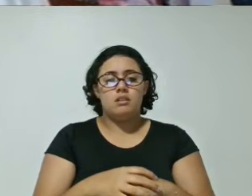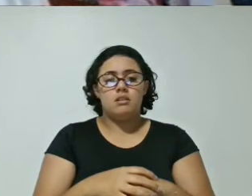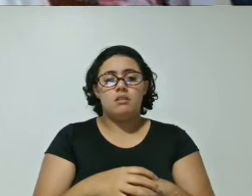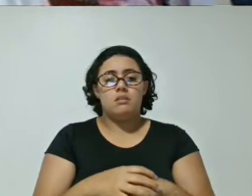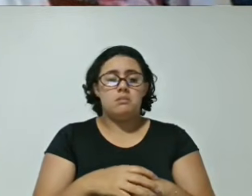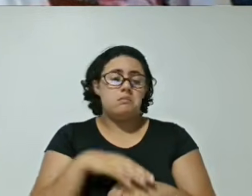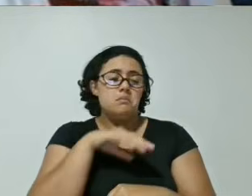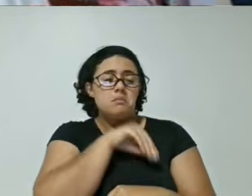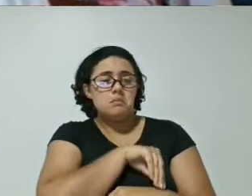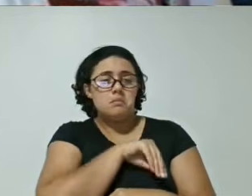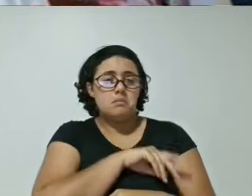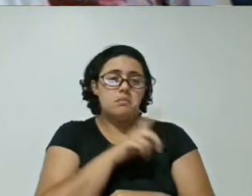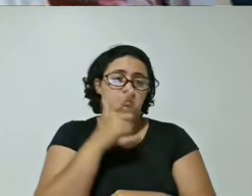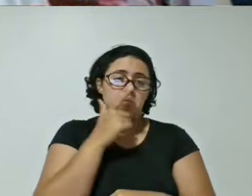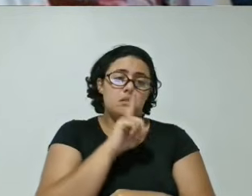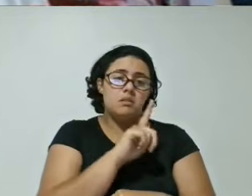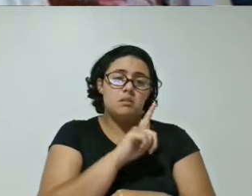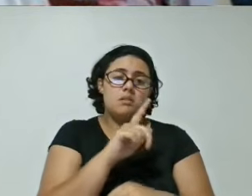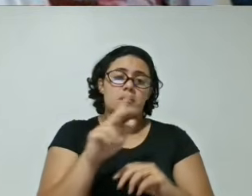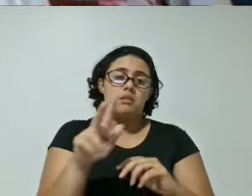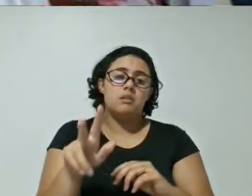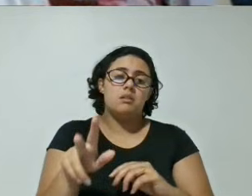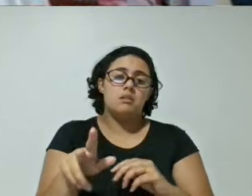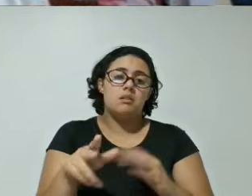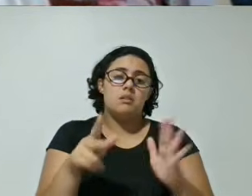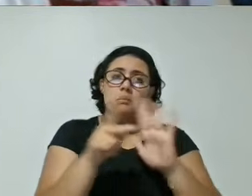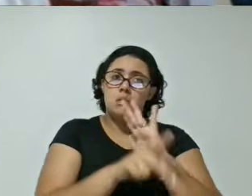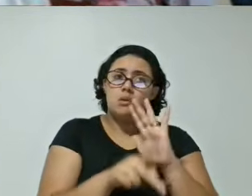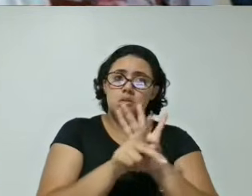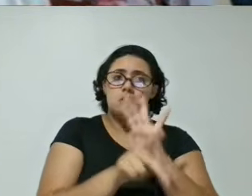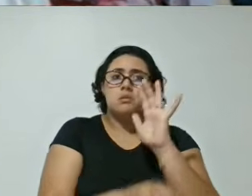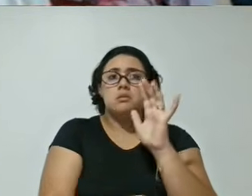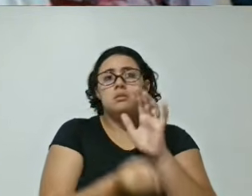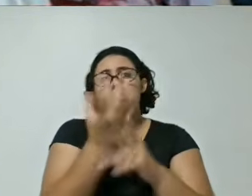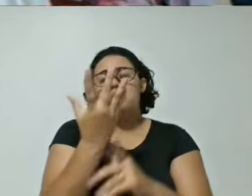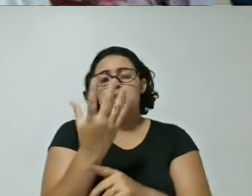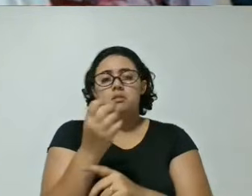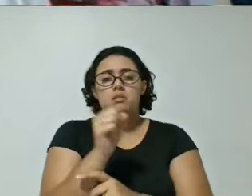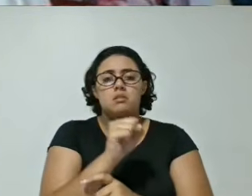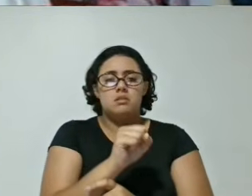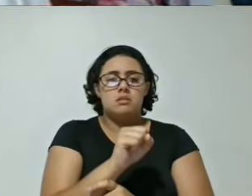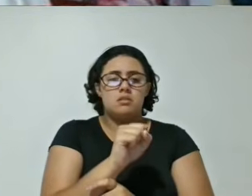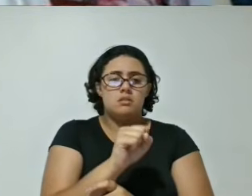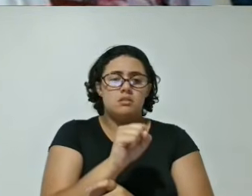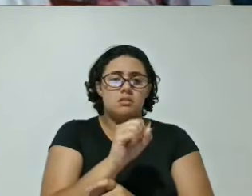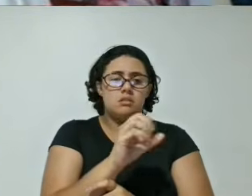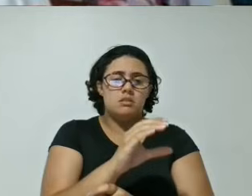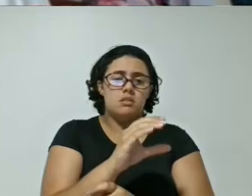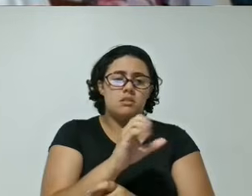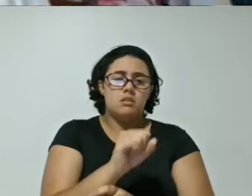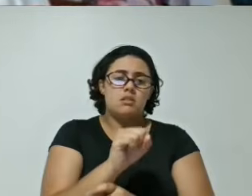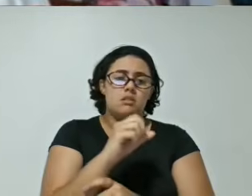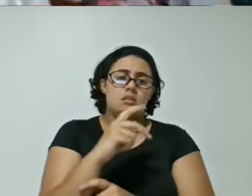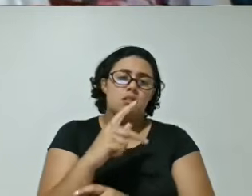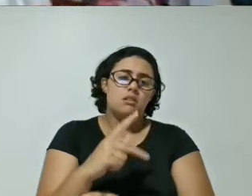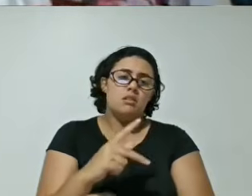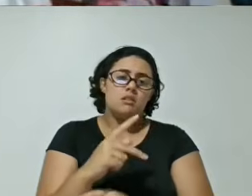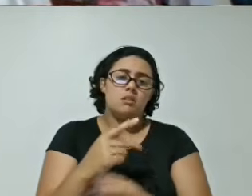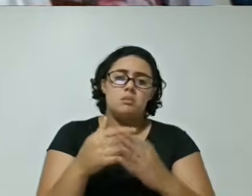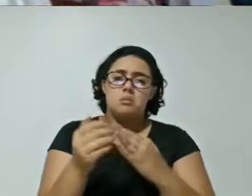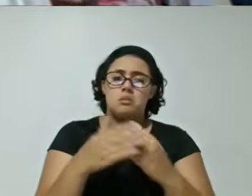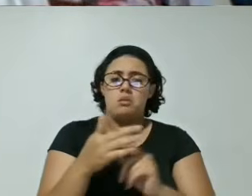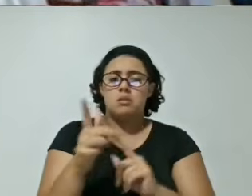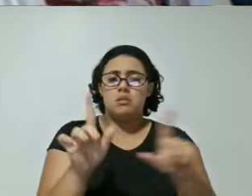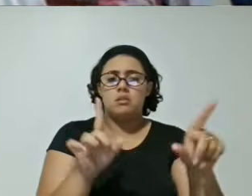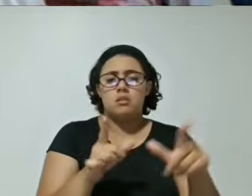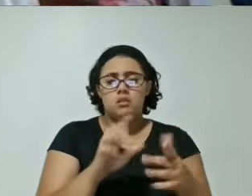a gente conseguiu via projetos aqui do CRCP ou de qualquer outro centro cultural. Então, assim, a gente tem né, quando eu estava na